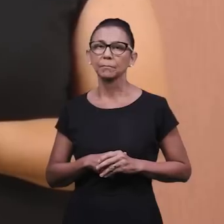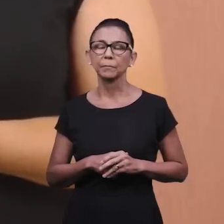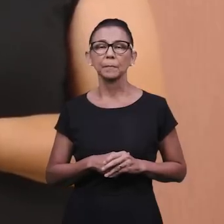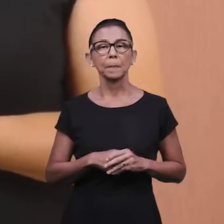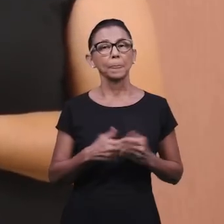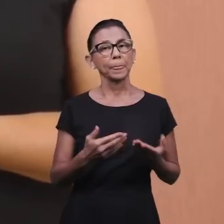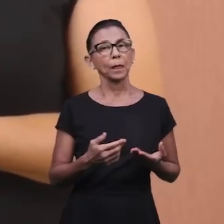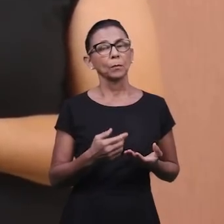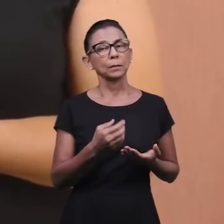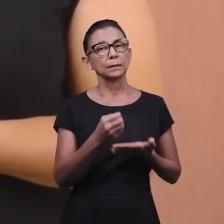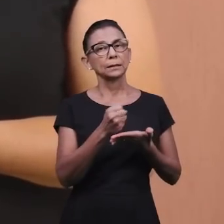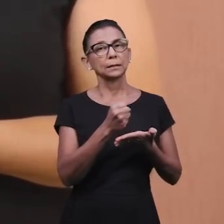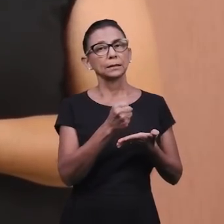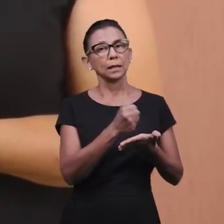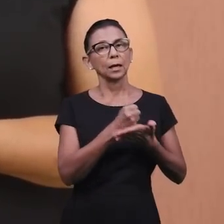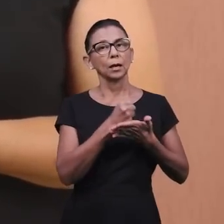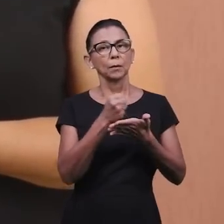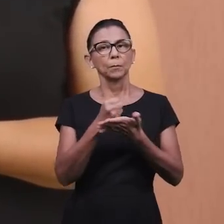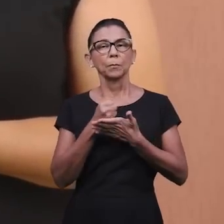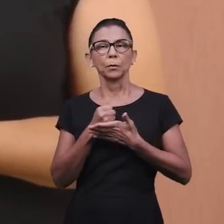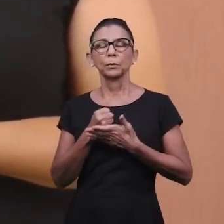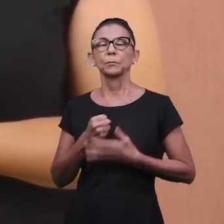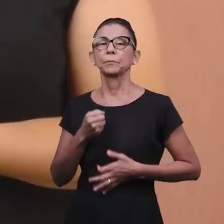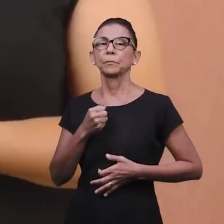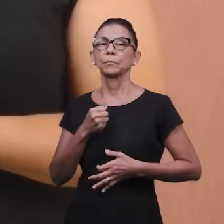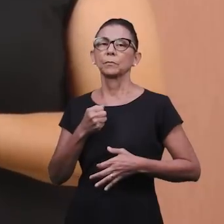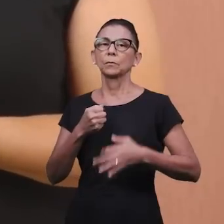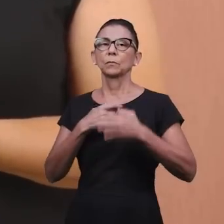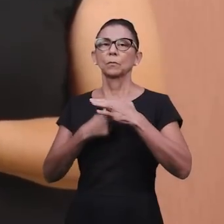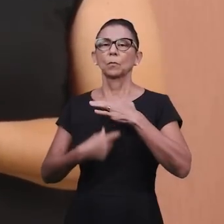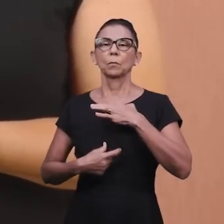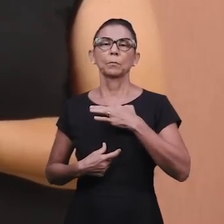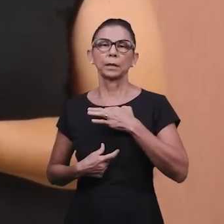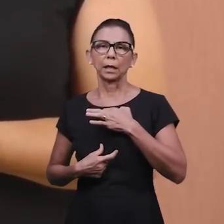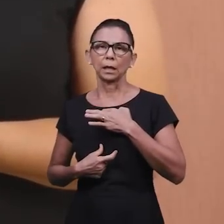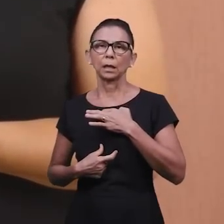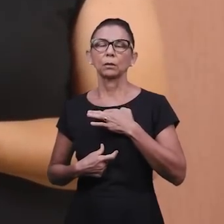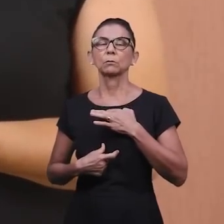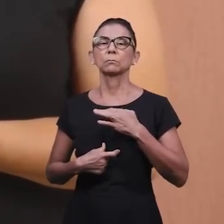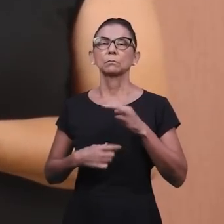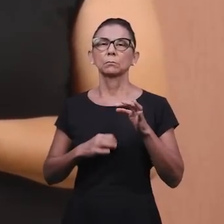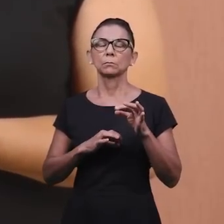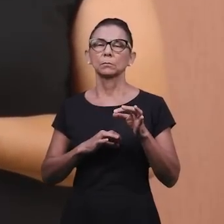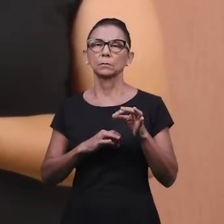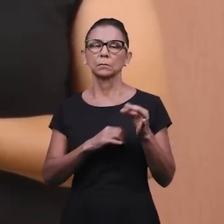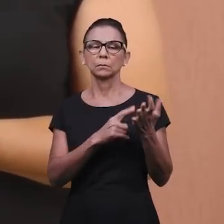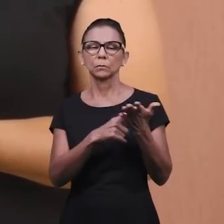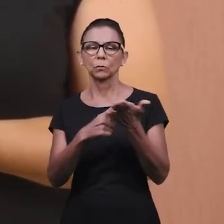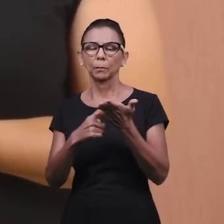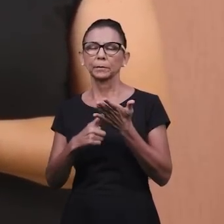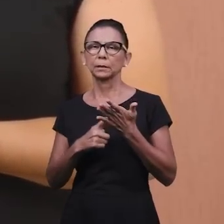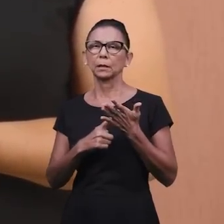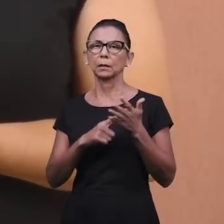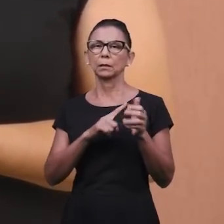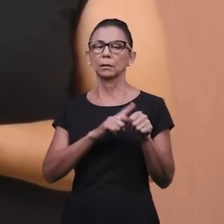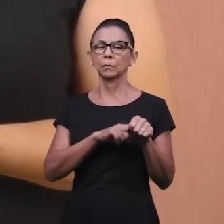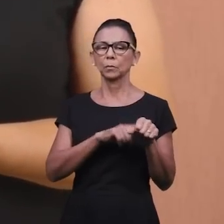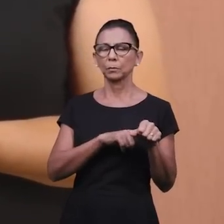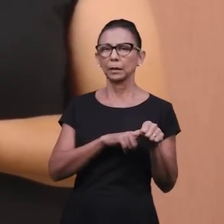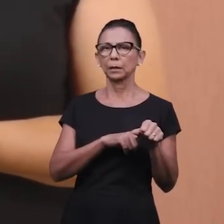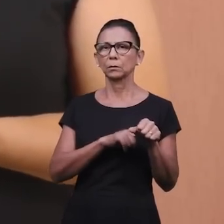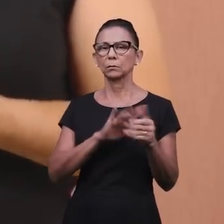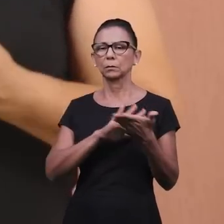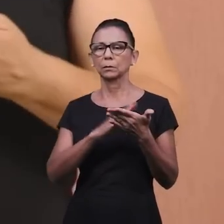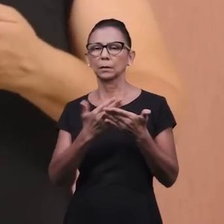da igreja, que é responsável pela igreja, tem que promover momentos de encontro com esses irmãos para mostrar para eles um pouco da